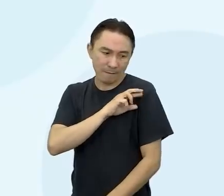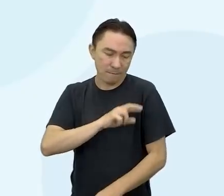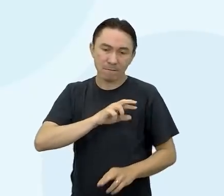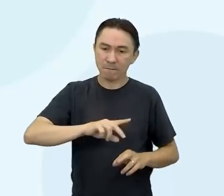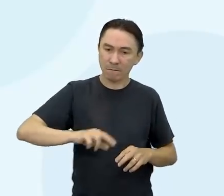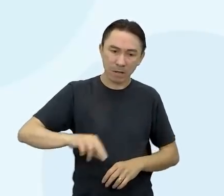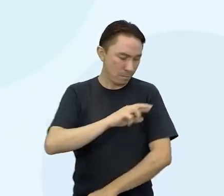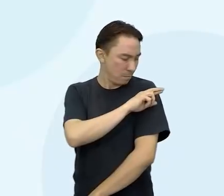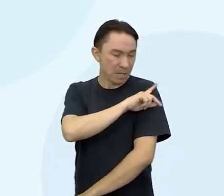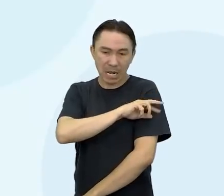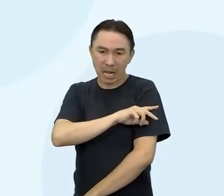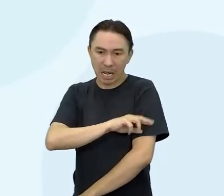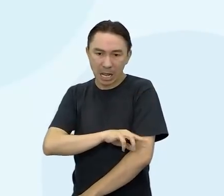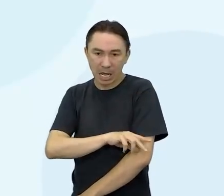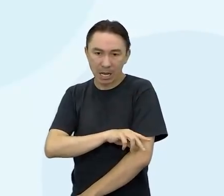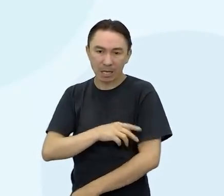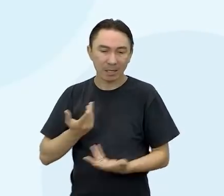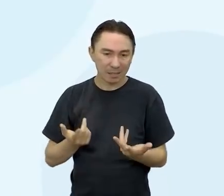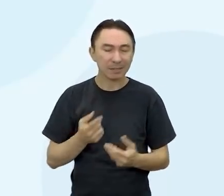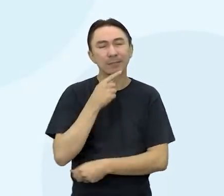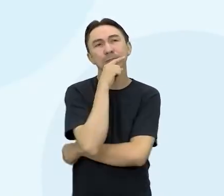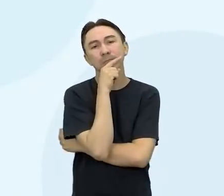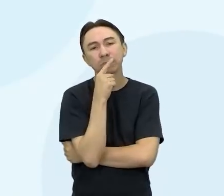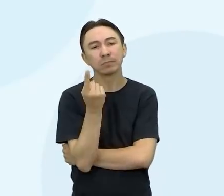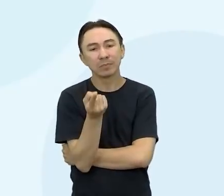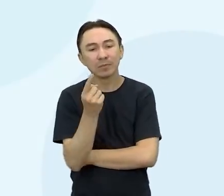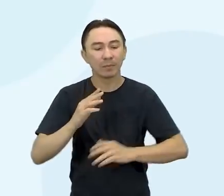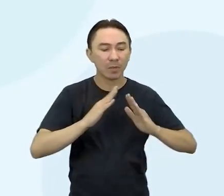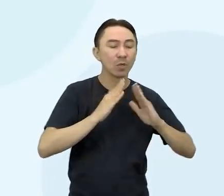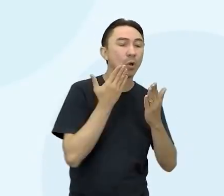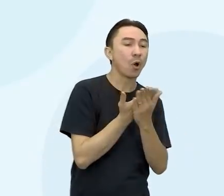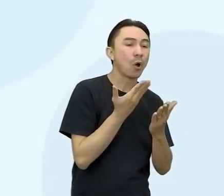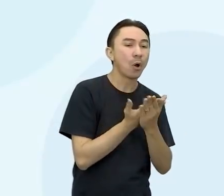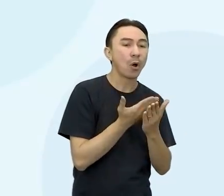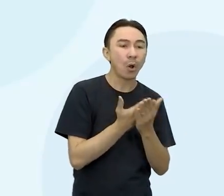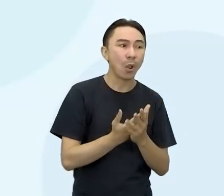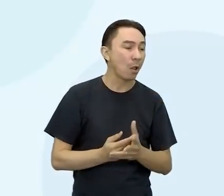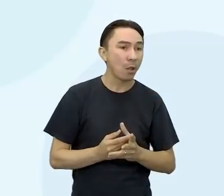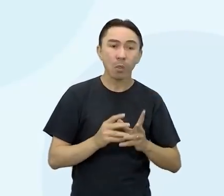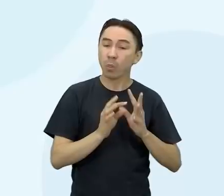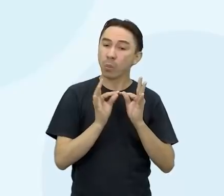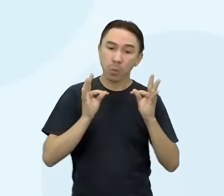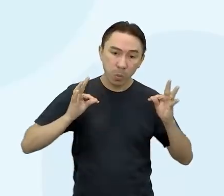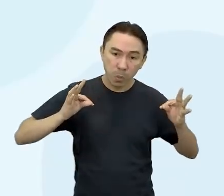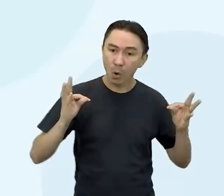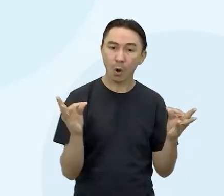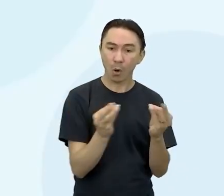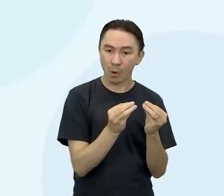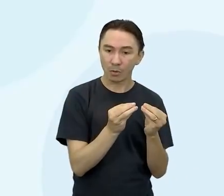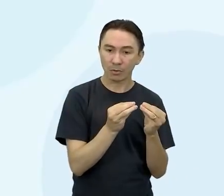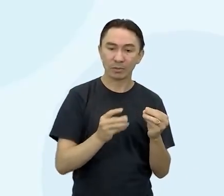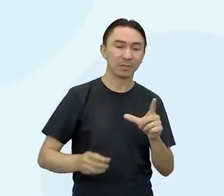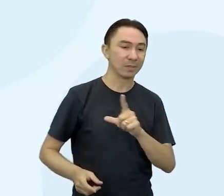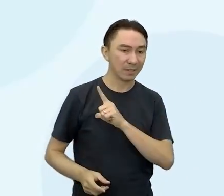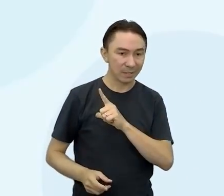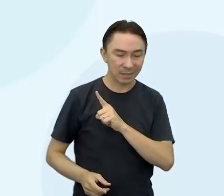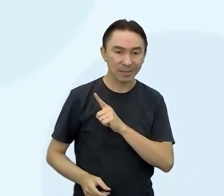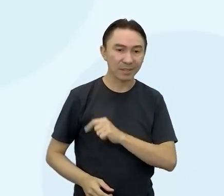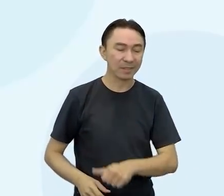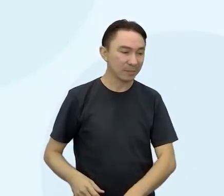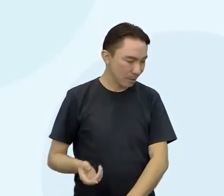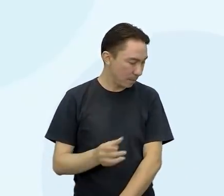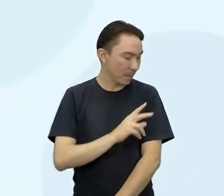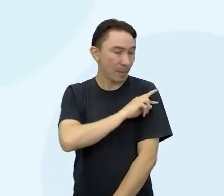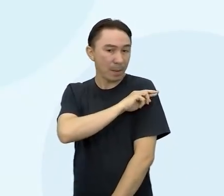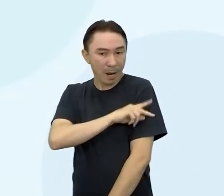uma metodologia que vocês olham a escola como um todo, as diferentes séries e anos, e a partir